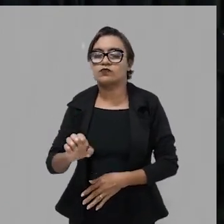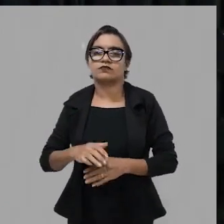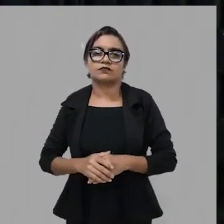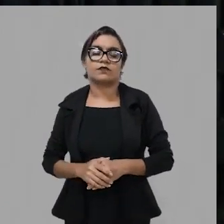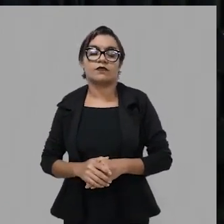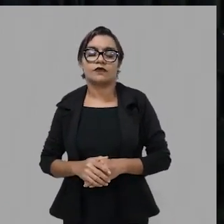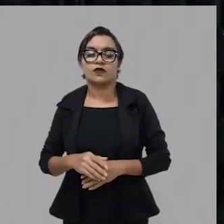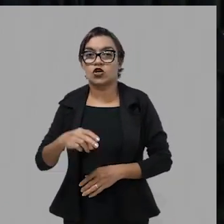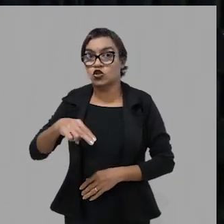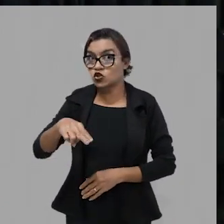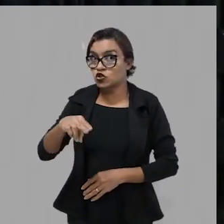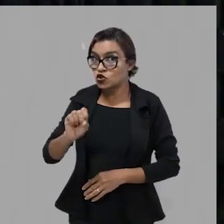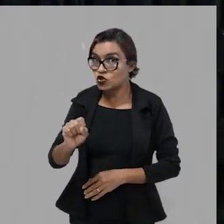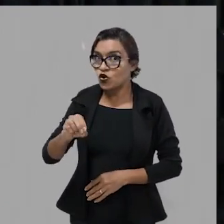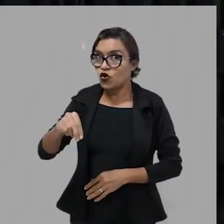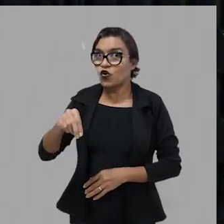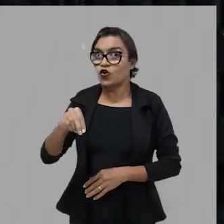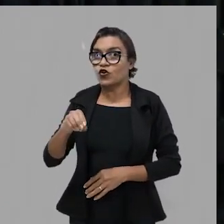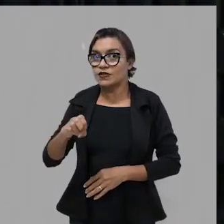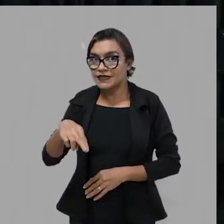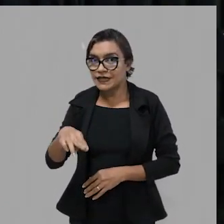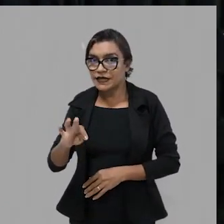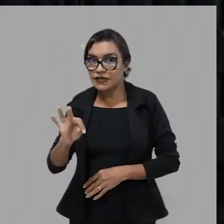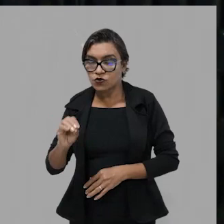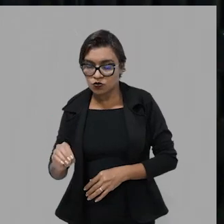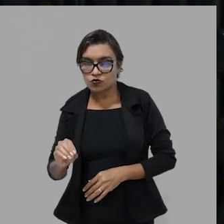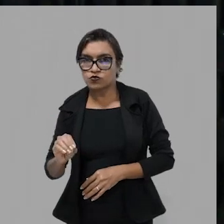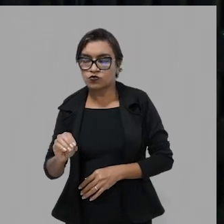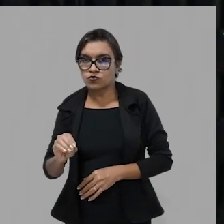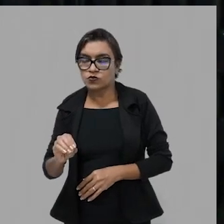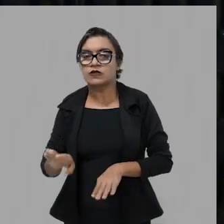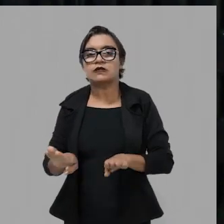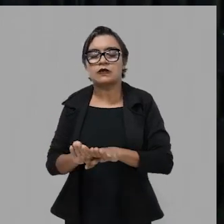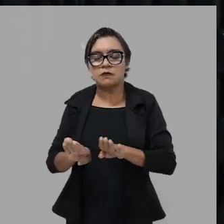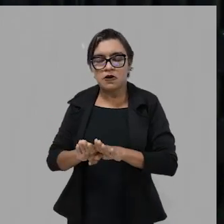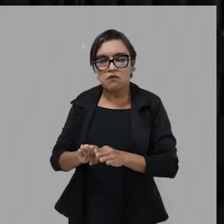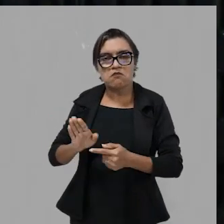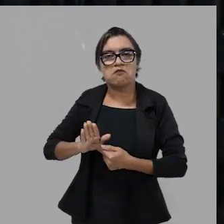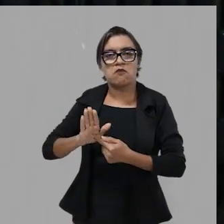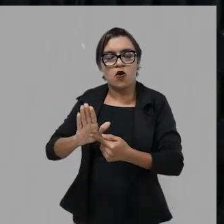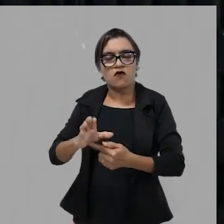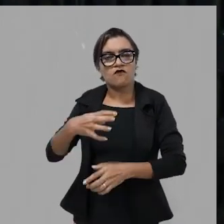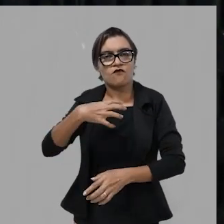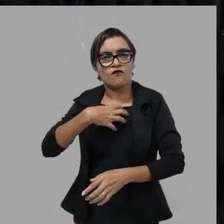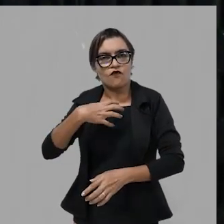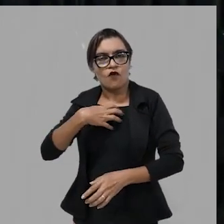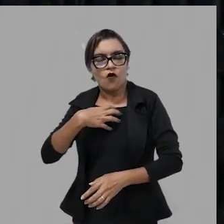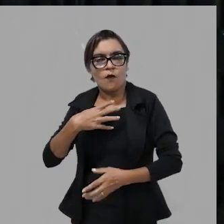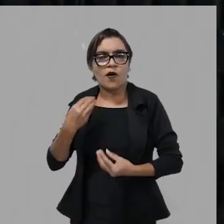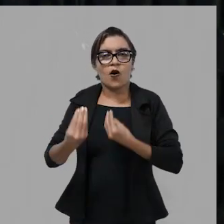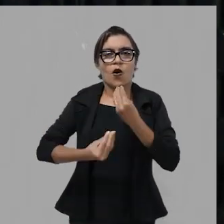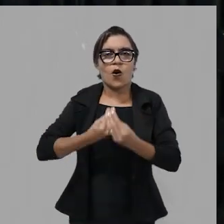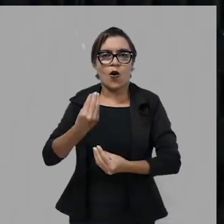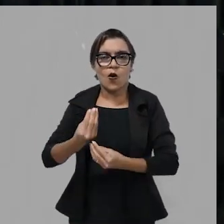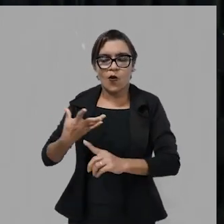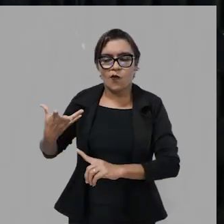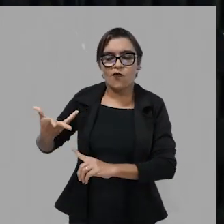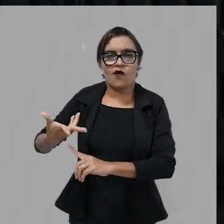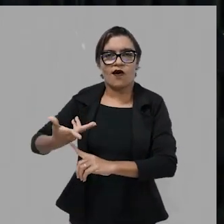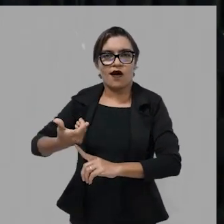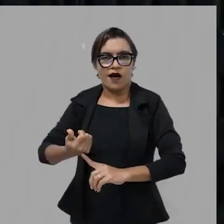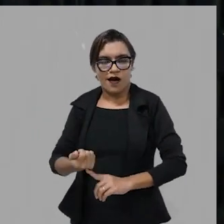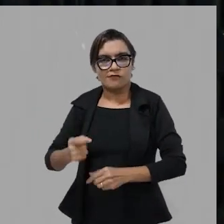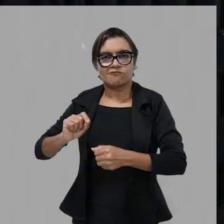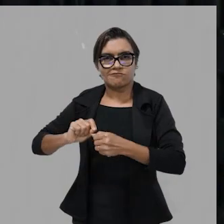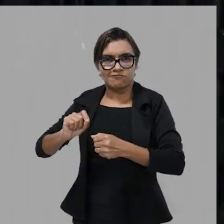de arte e também um novo ideal de poesia. Vocês vão ver que tem toda uma maneira de fazer arte. É o renascer da